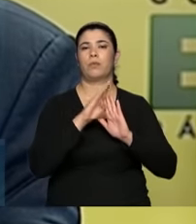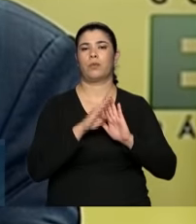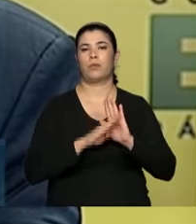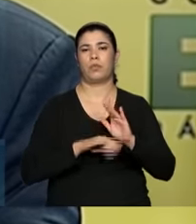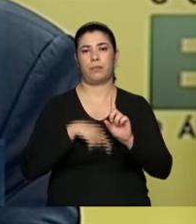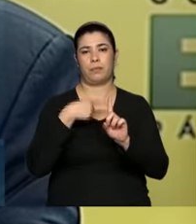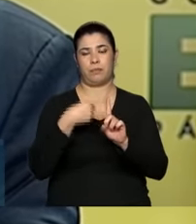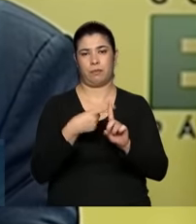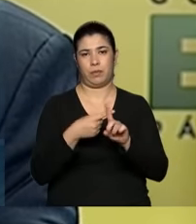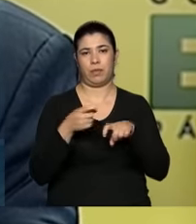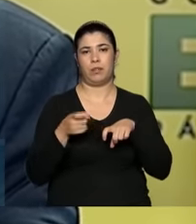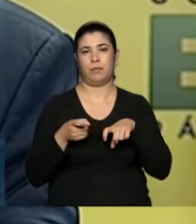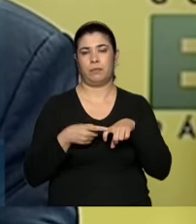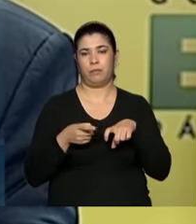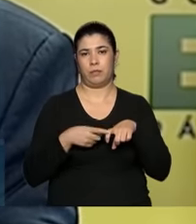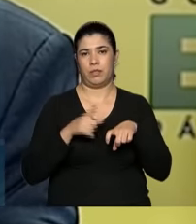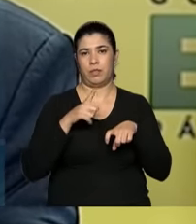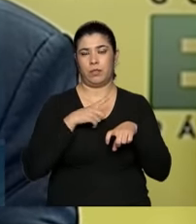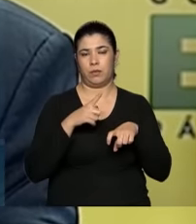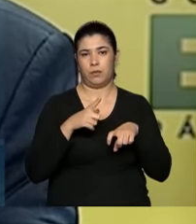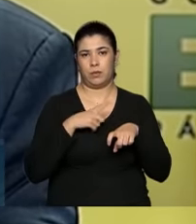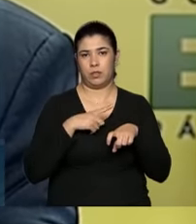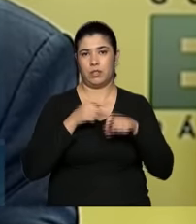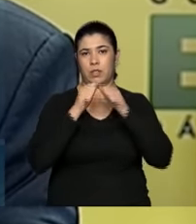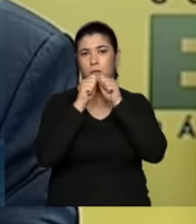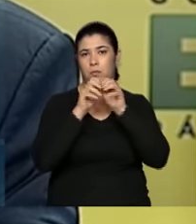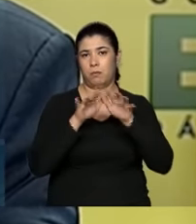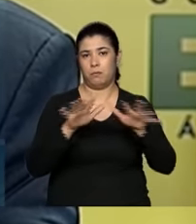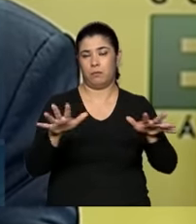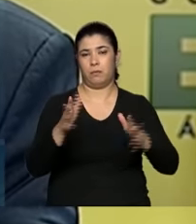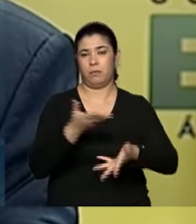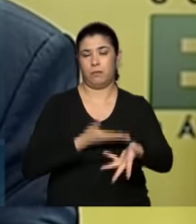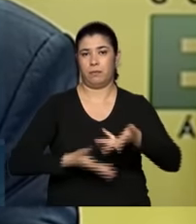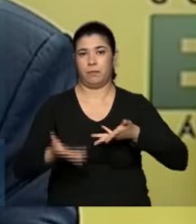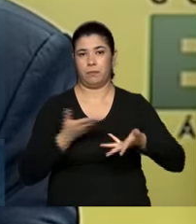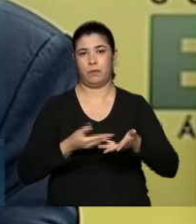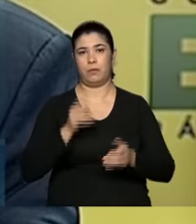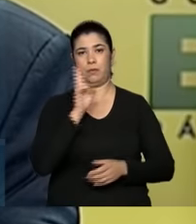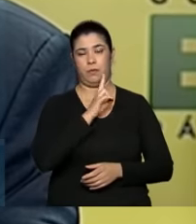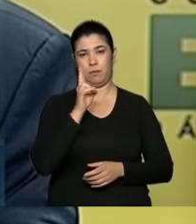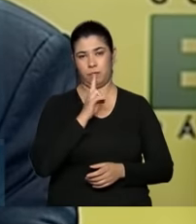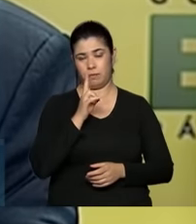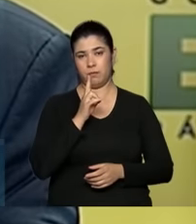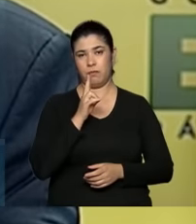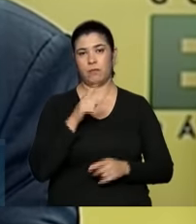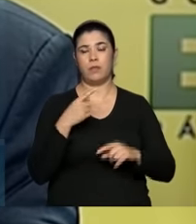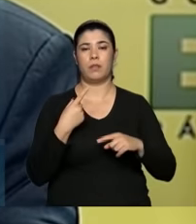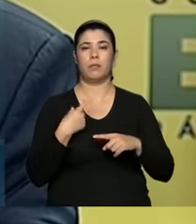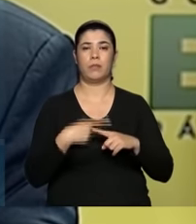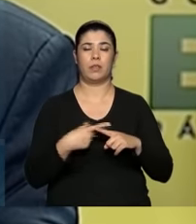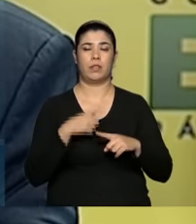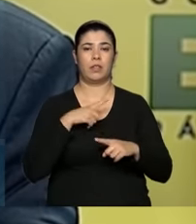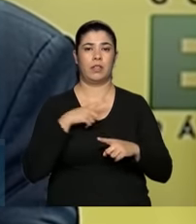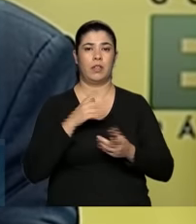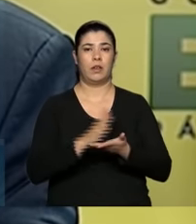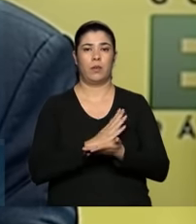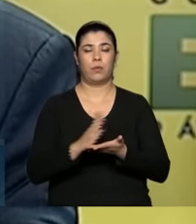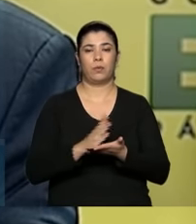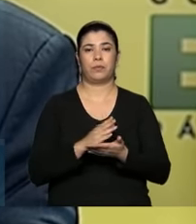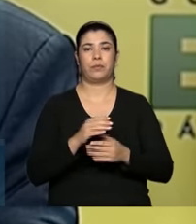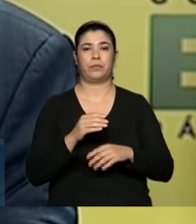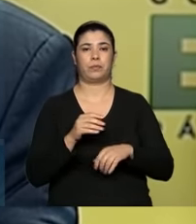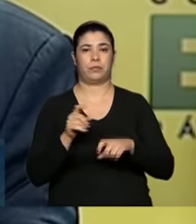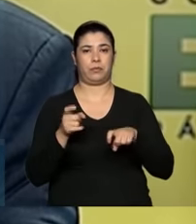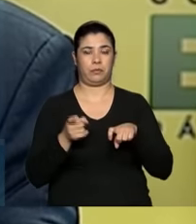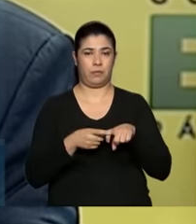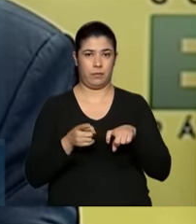Médicos tem um braço mais visível, que é o braço do atendimento emergencial, que foram os médicos inicialmente cubanos, hoje cada vez